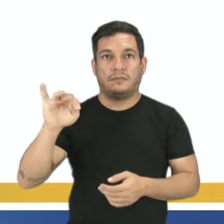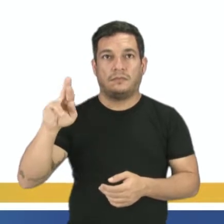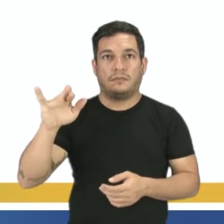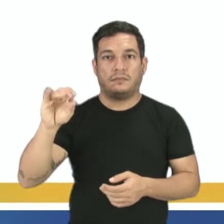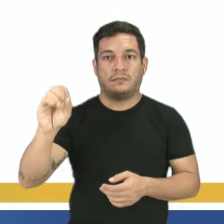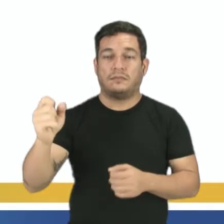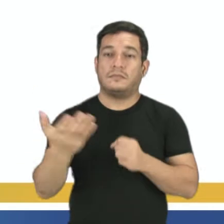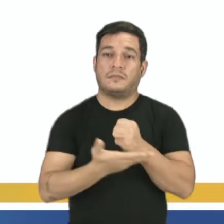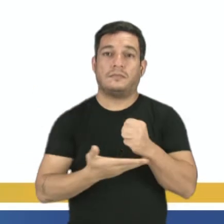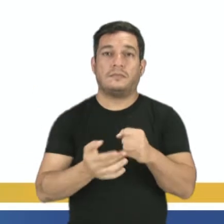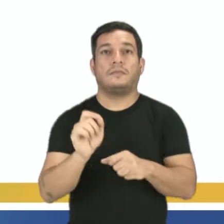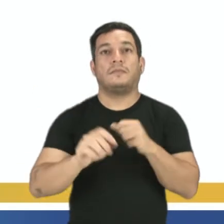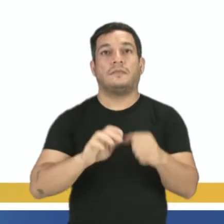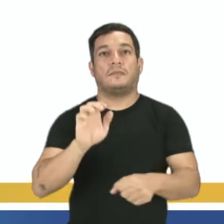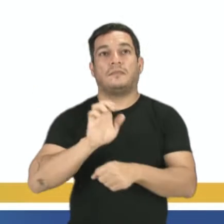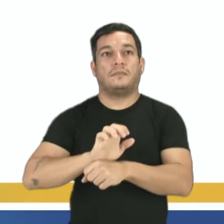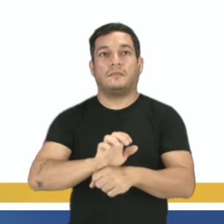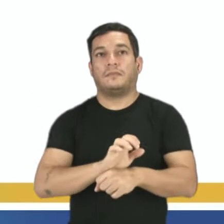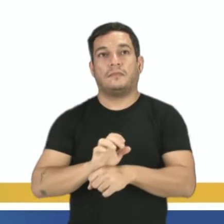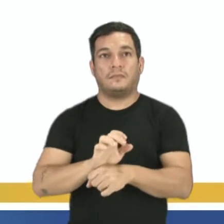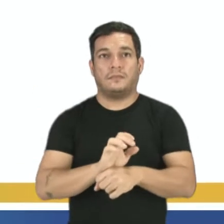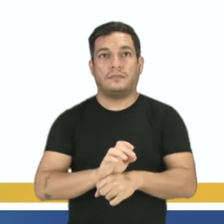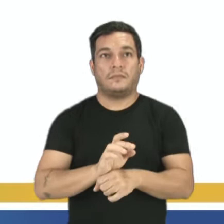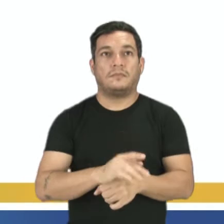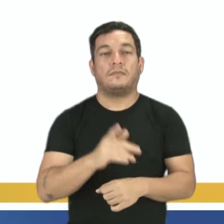estão baseados no Estado centralizador,